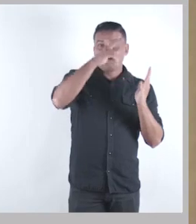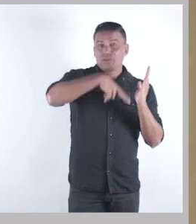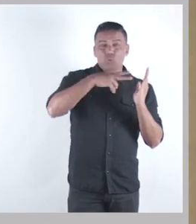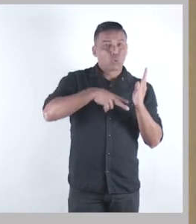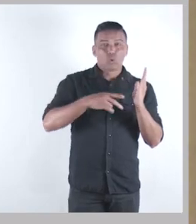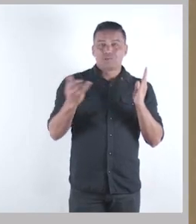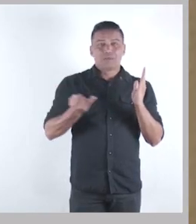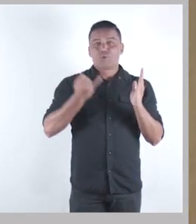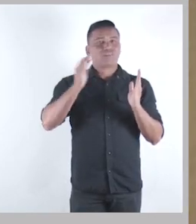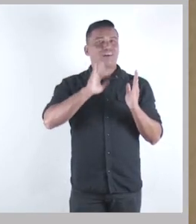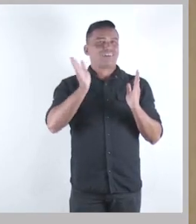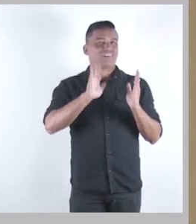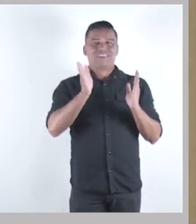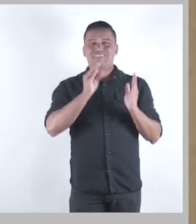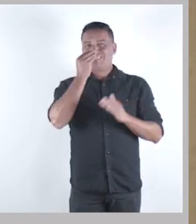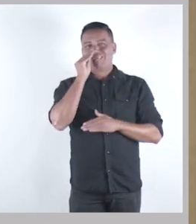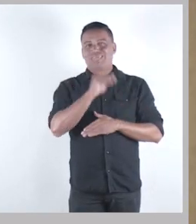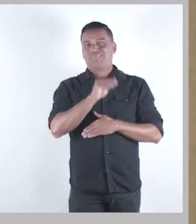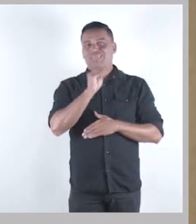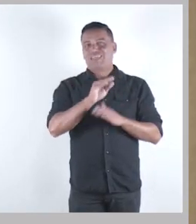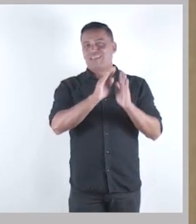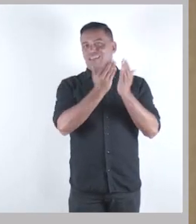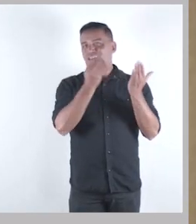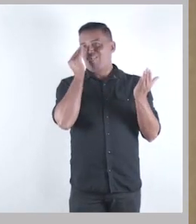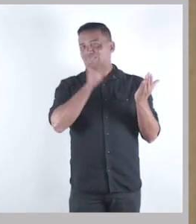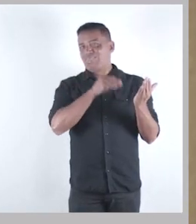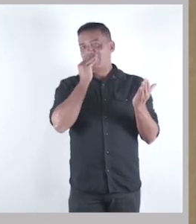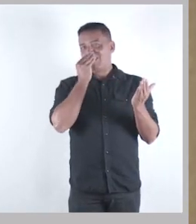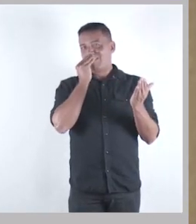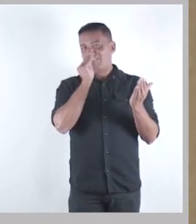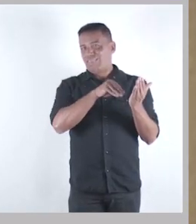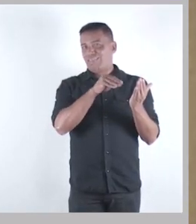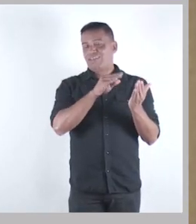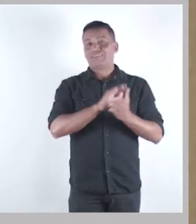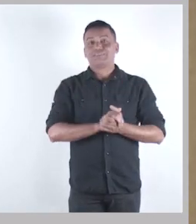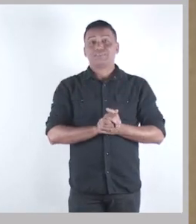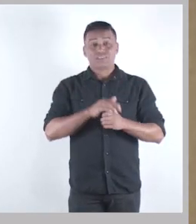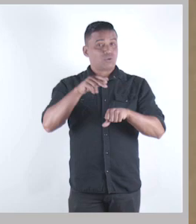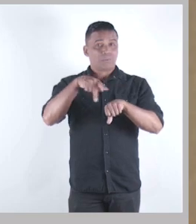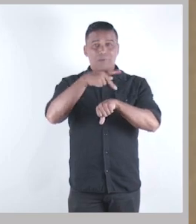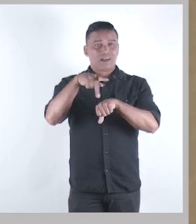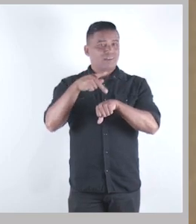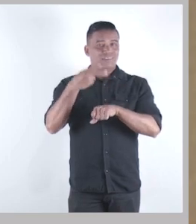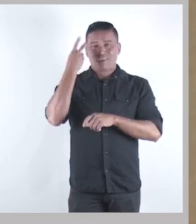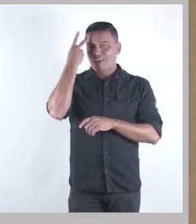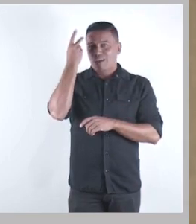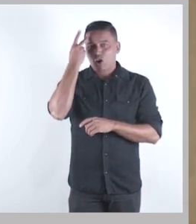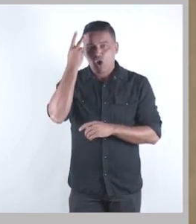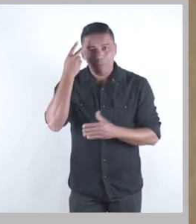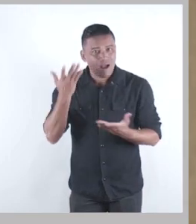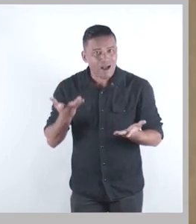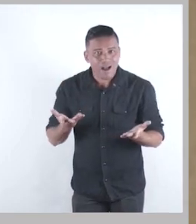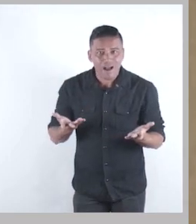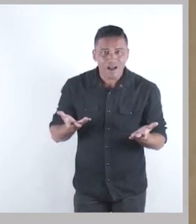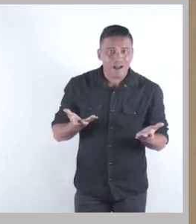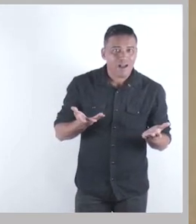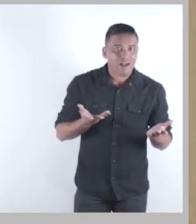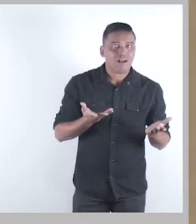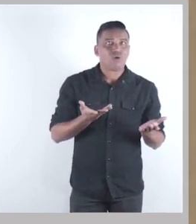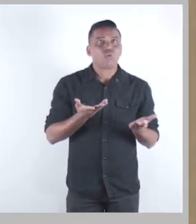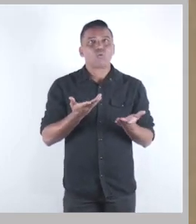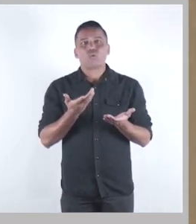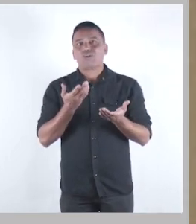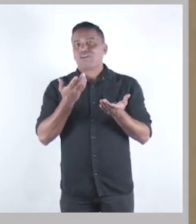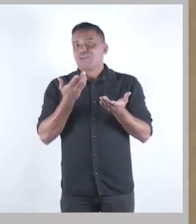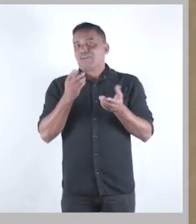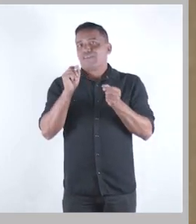instituições públicas do Estado não dão importância ao livro. No meu país é comum às vezes serem construídos,